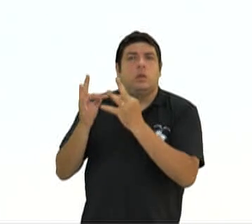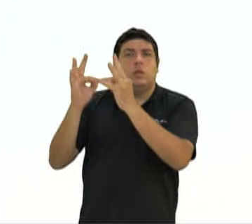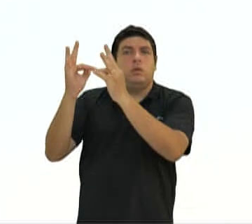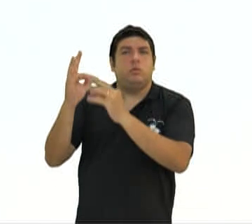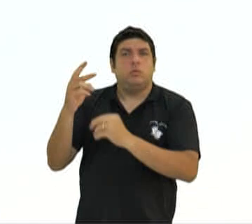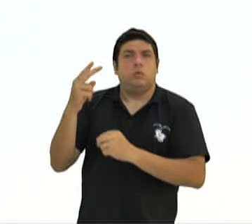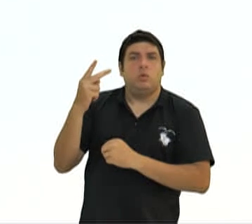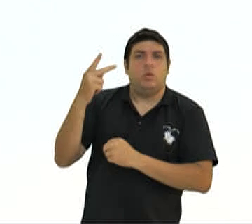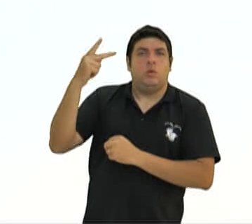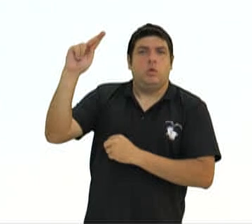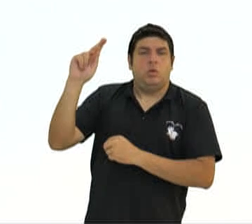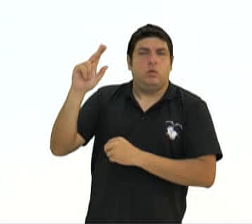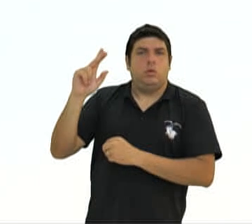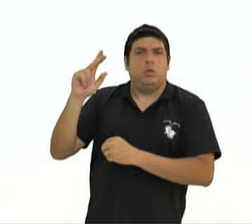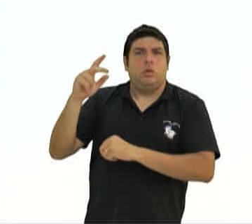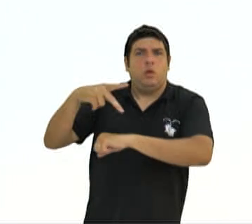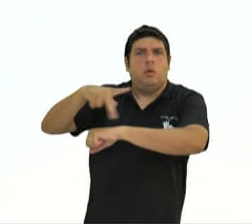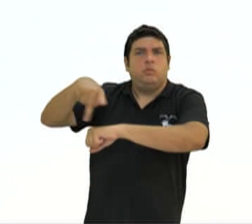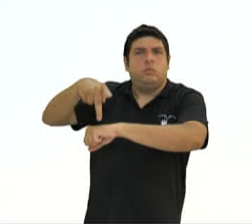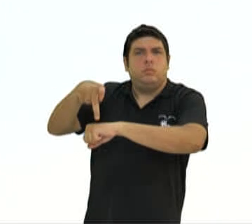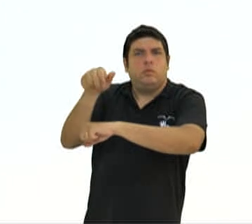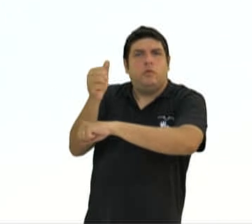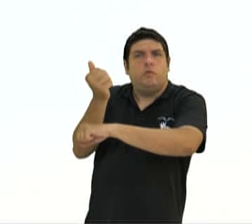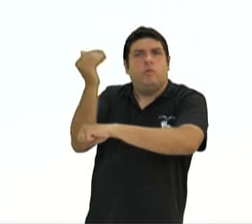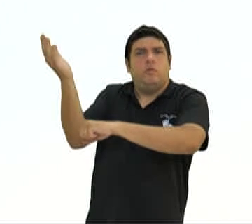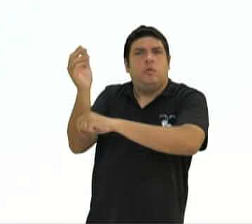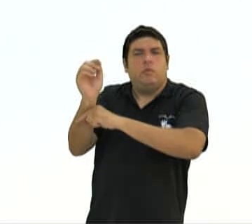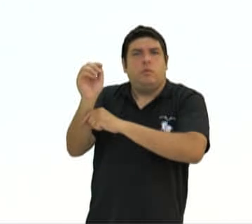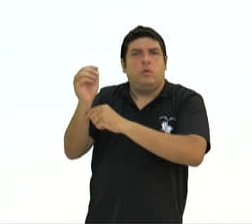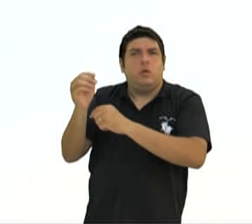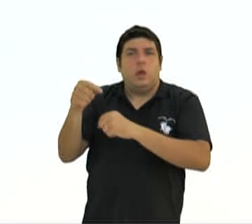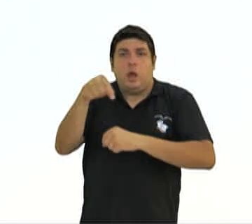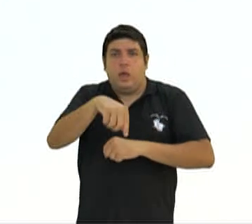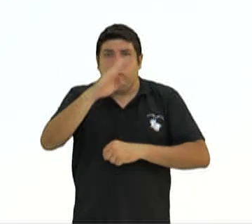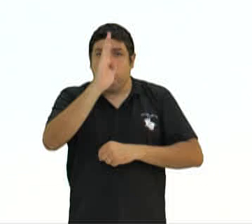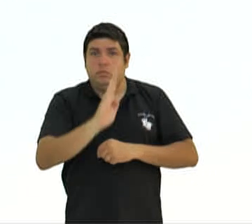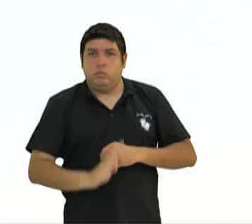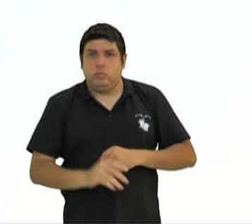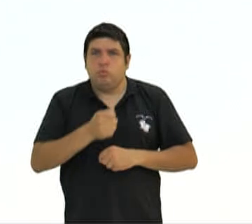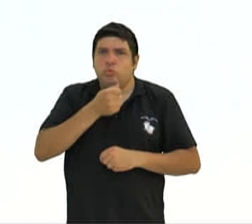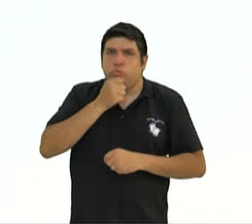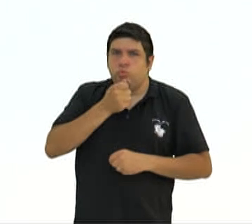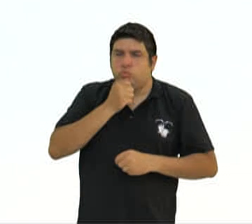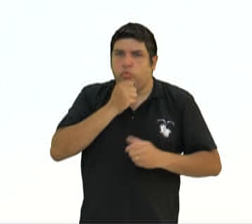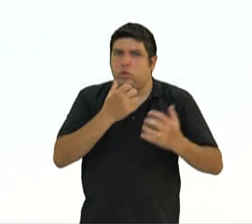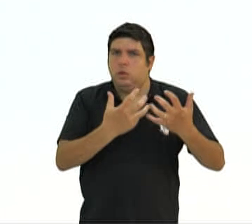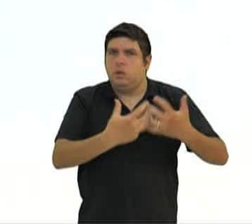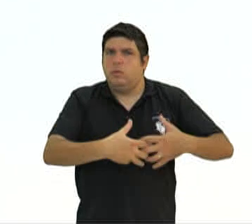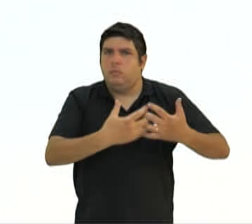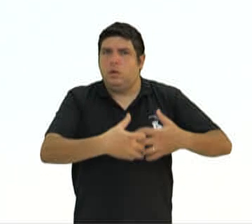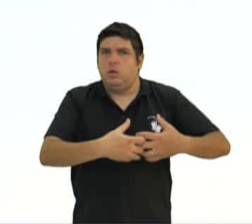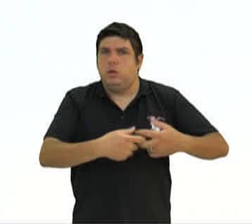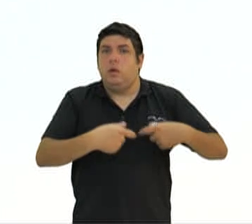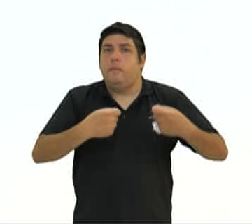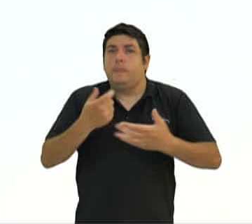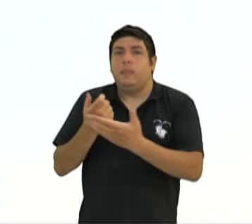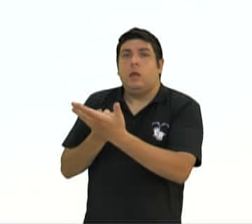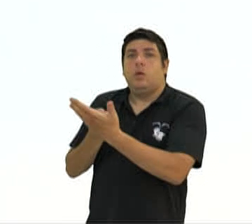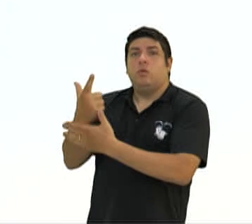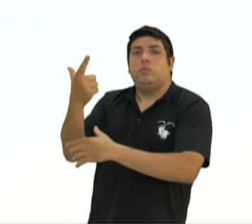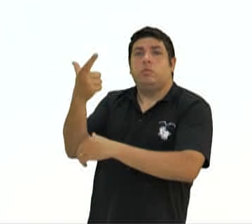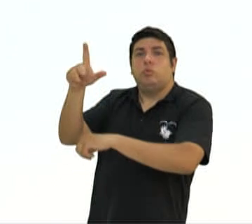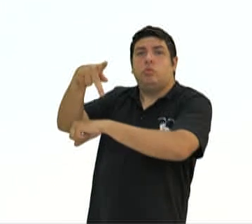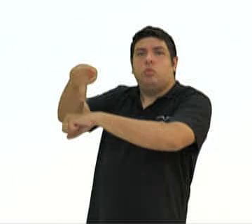Brasil ainda para as máquinas, para desenvolver produtos e tudo mais. Era preciso comprar de outros países